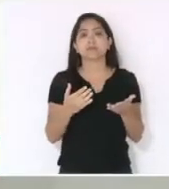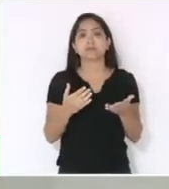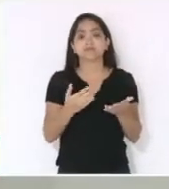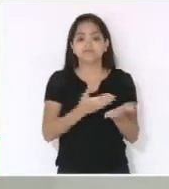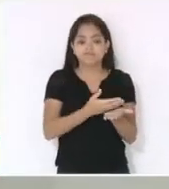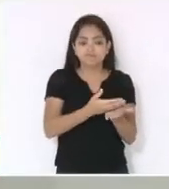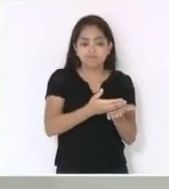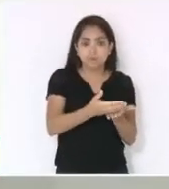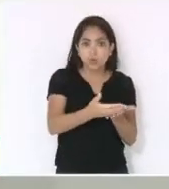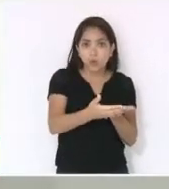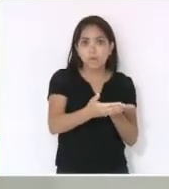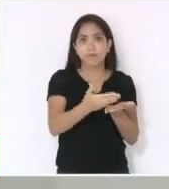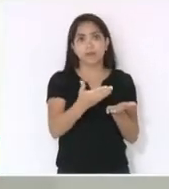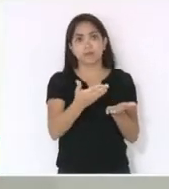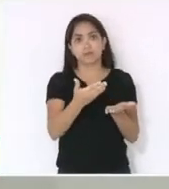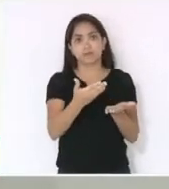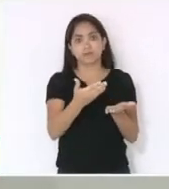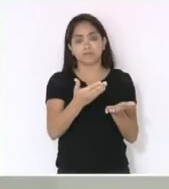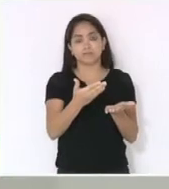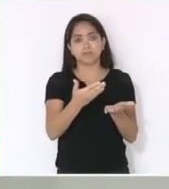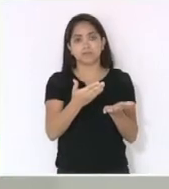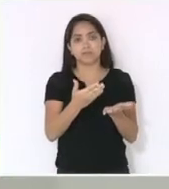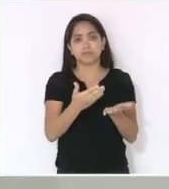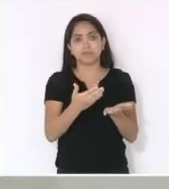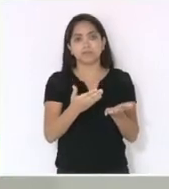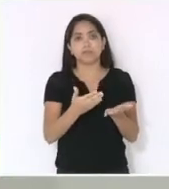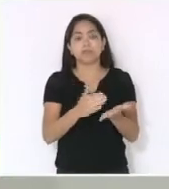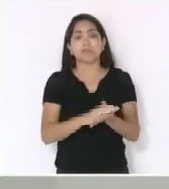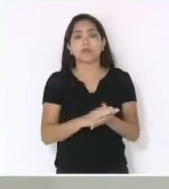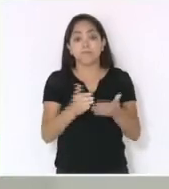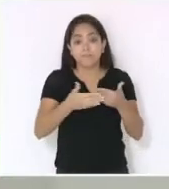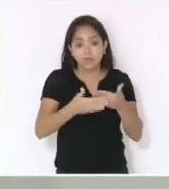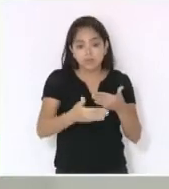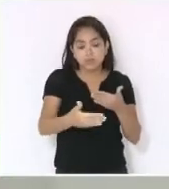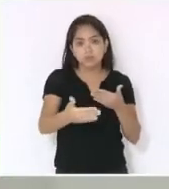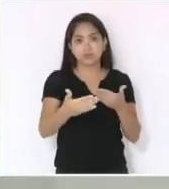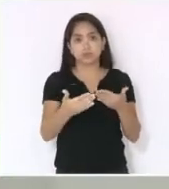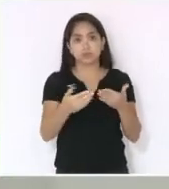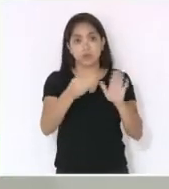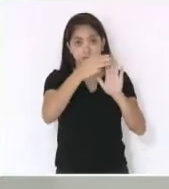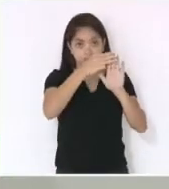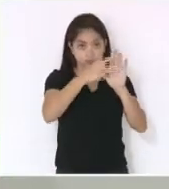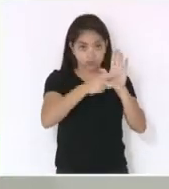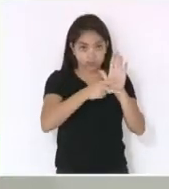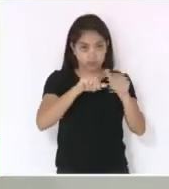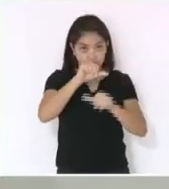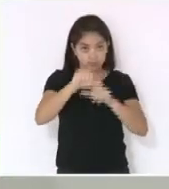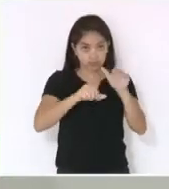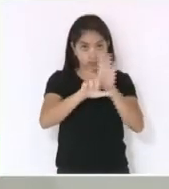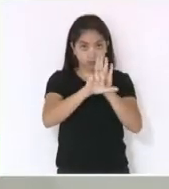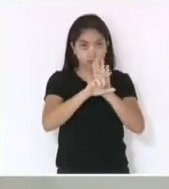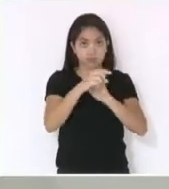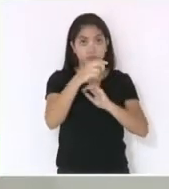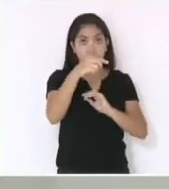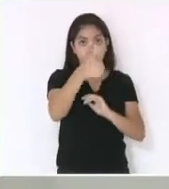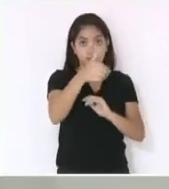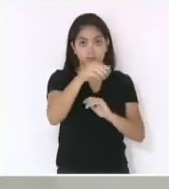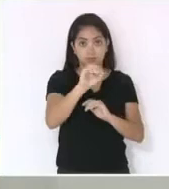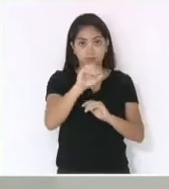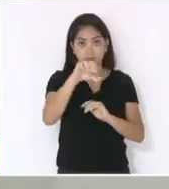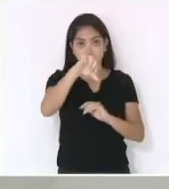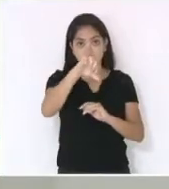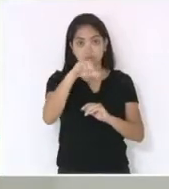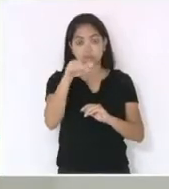começa a aplicar a partir dessa data, que é uma medida provisória que altera a Lei 10.297, de 26